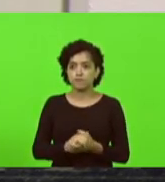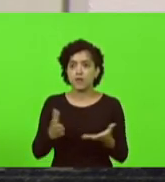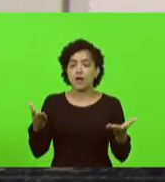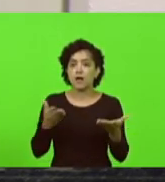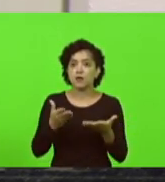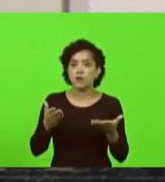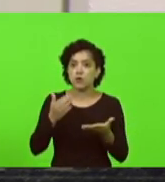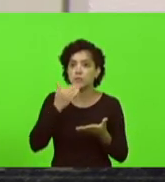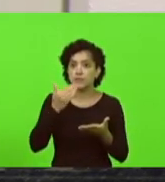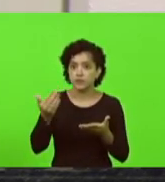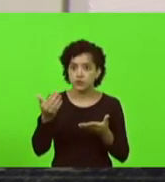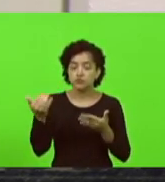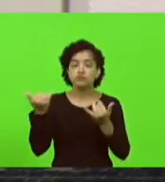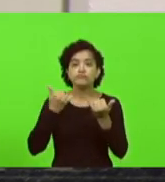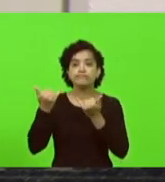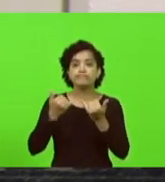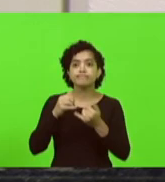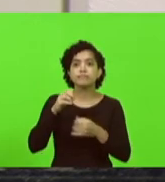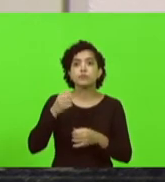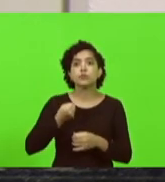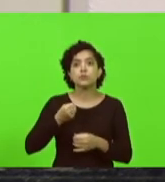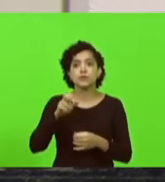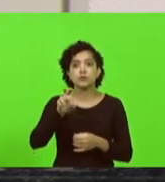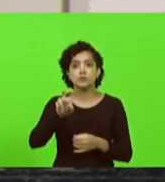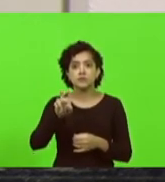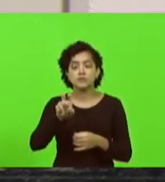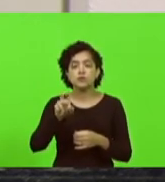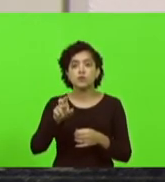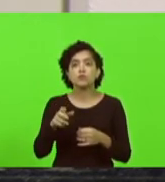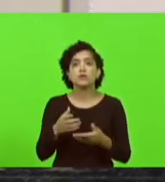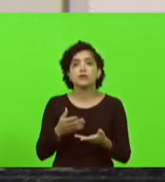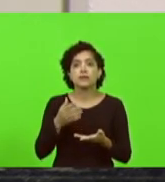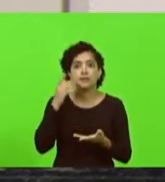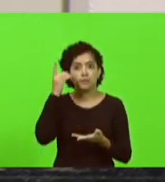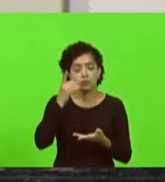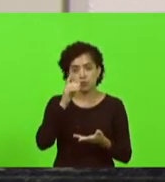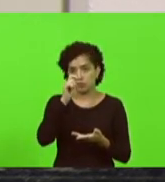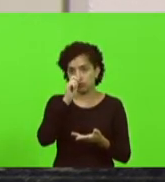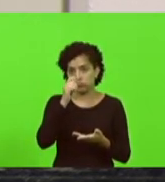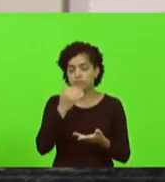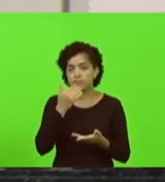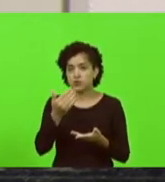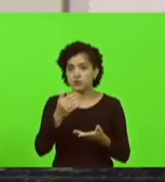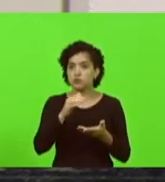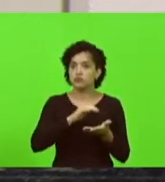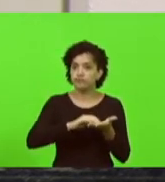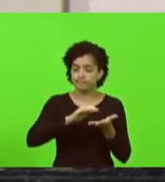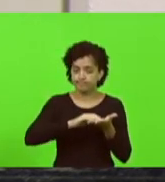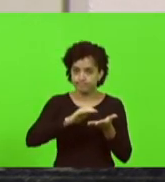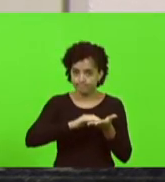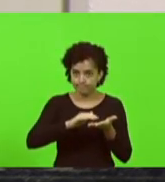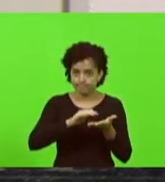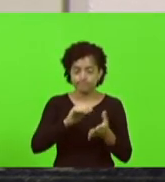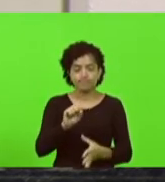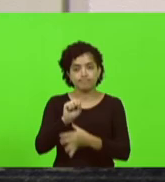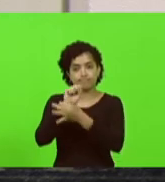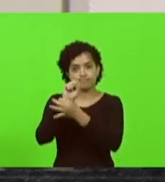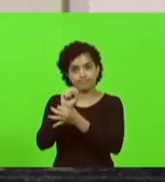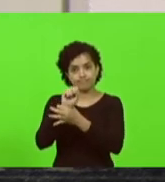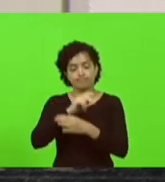Pedido de informação número 5, autor, deputado João Amin, solicitando ao secretário de Estado da Segurança